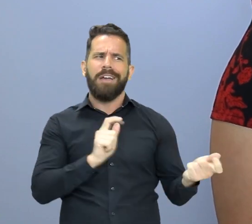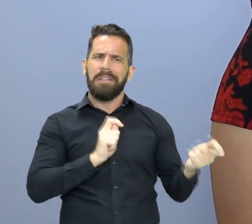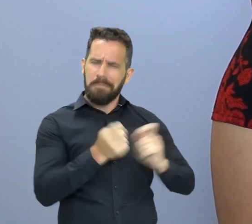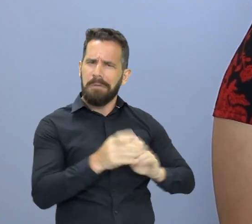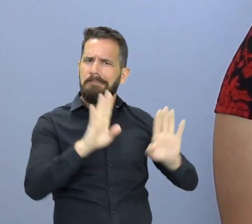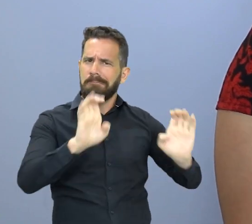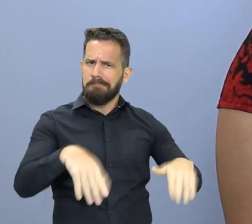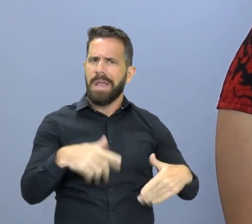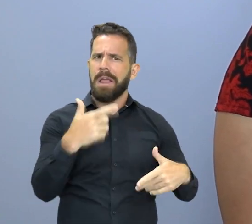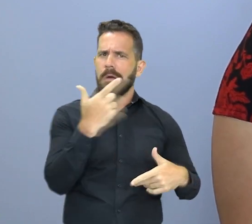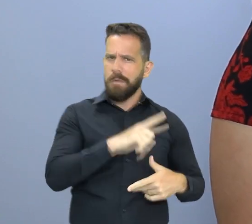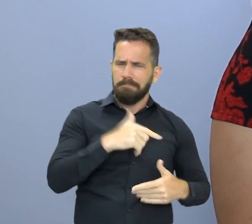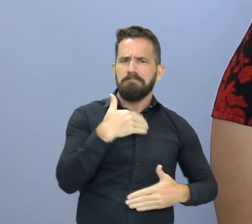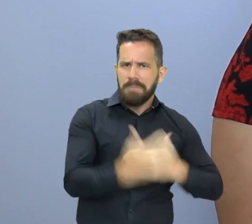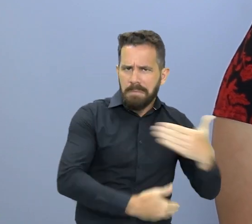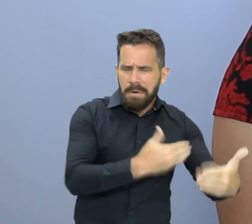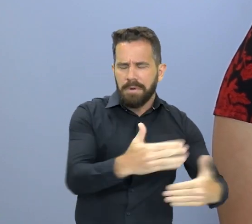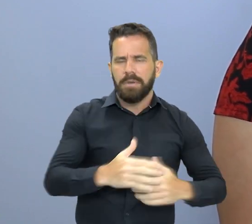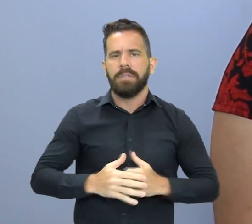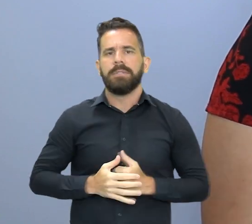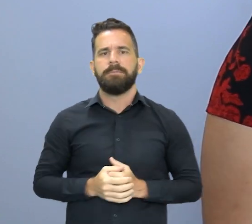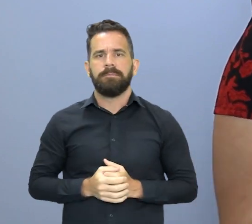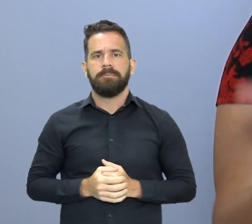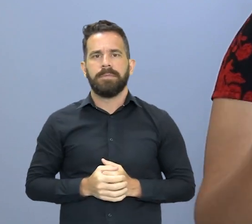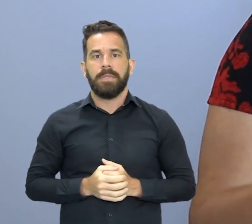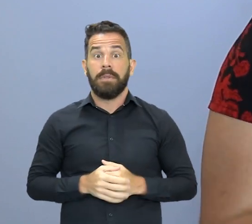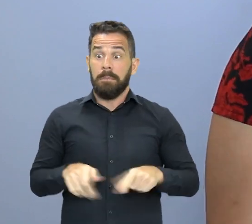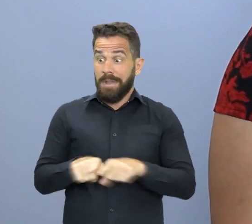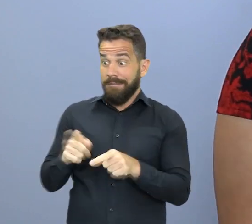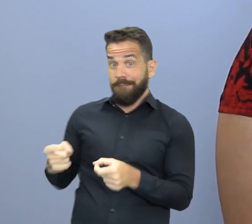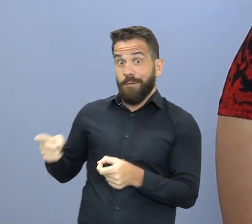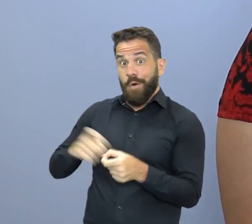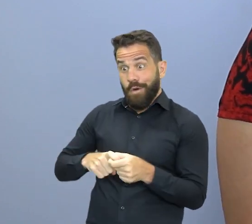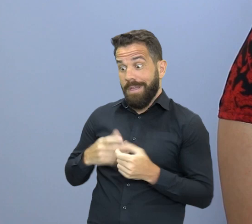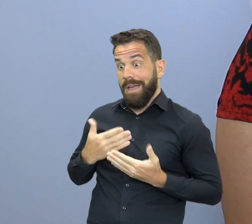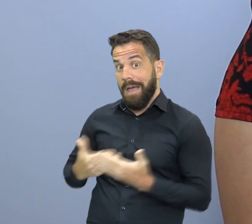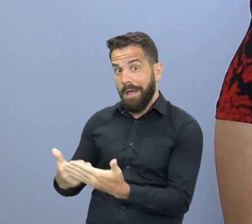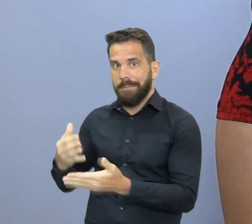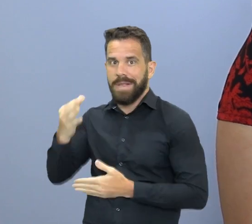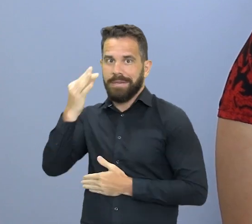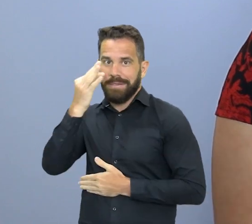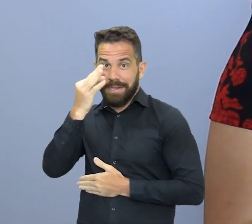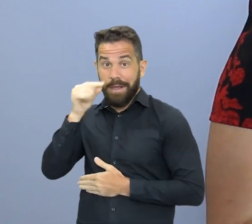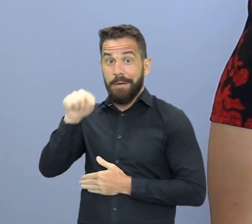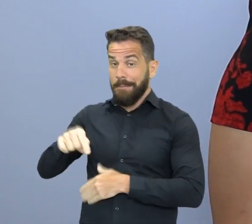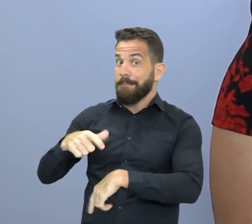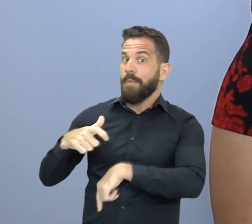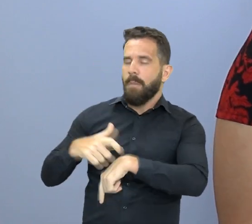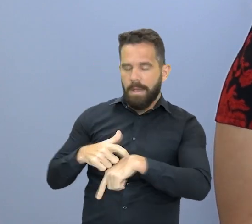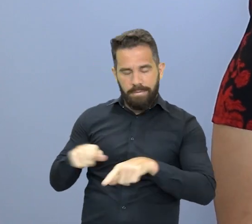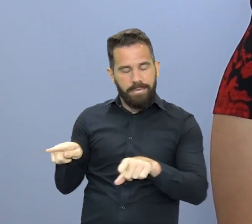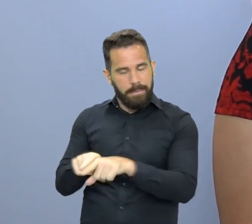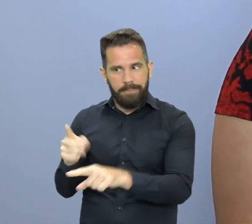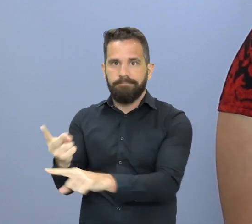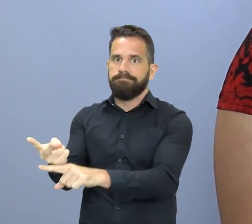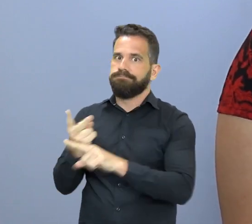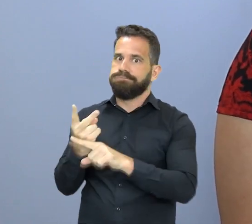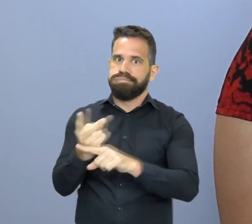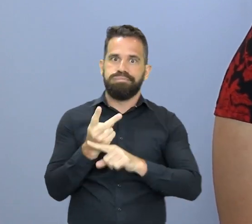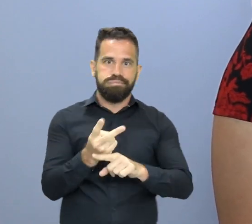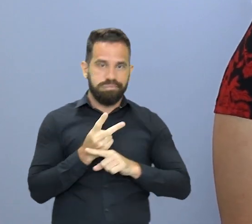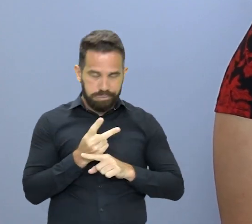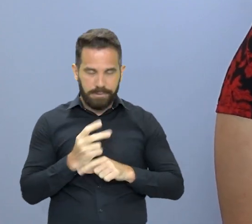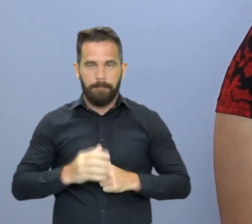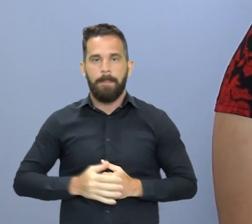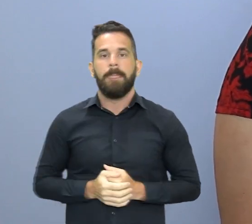ensino remoto, né? Se adaptaram bem a isso. E depois teve o retorno da aula presencial, que aí foi outro momento que